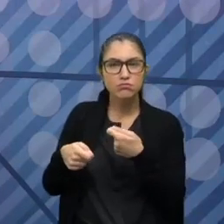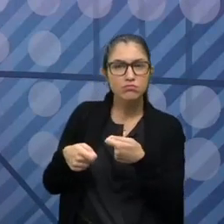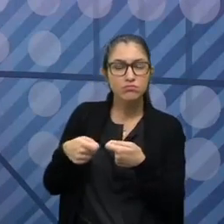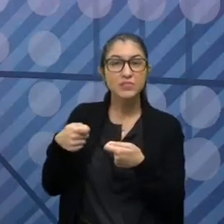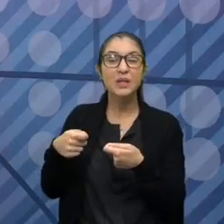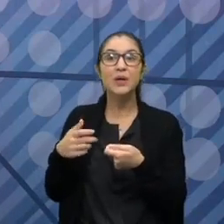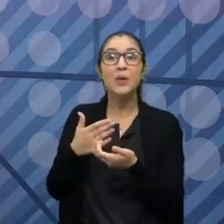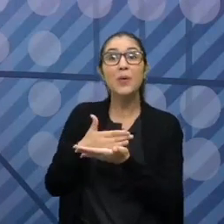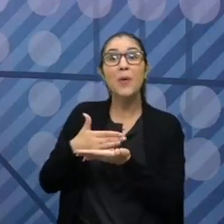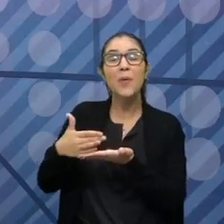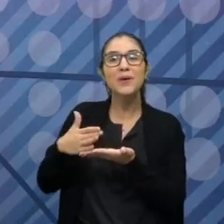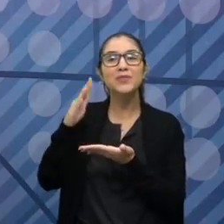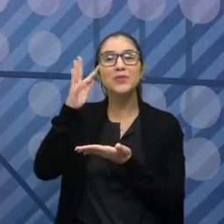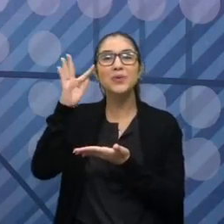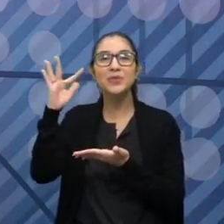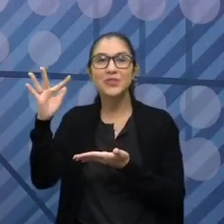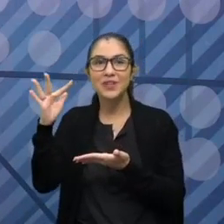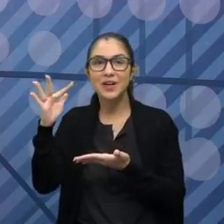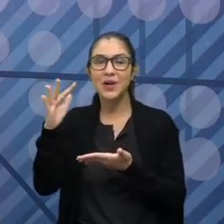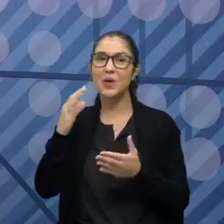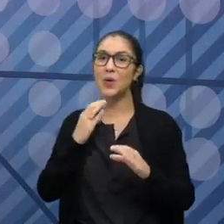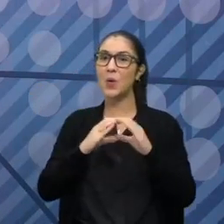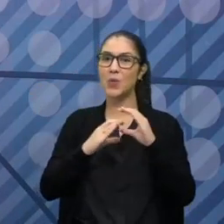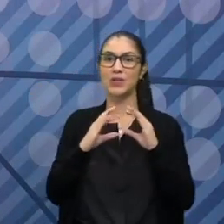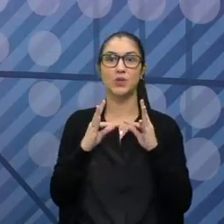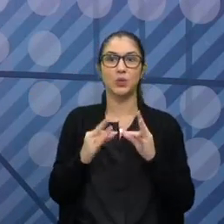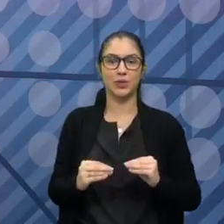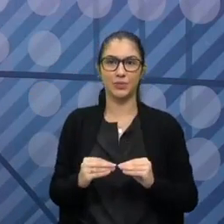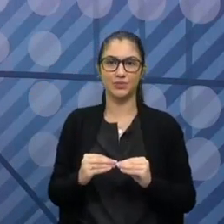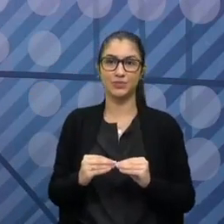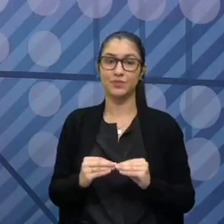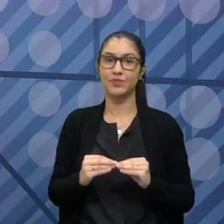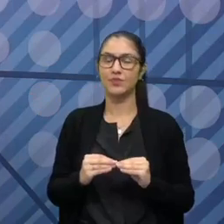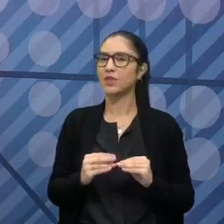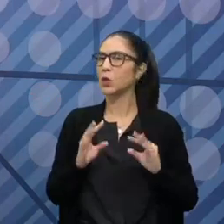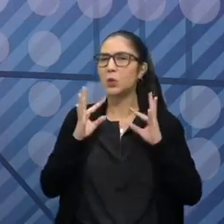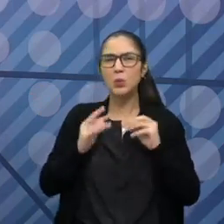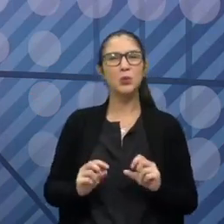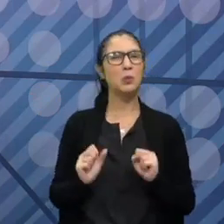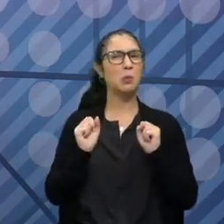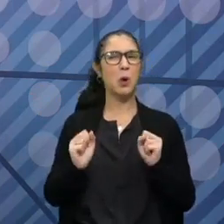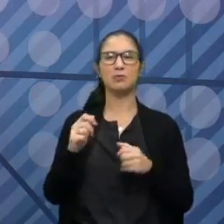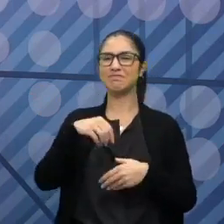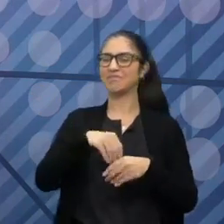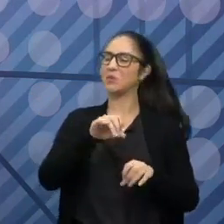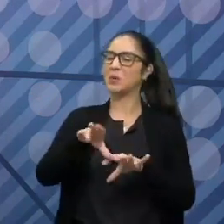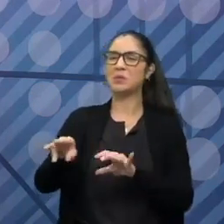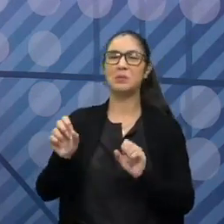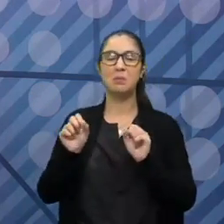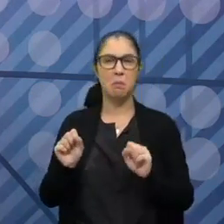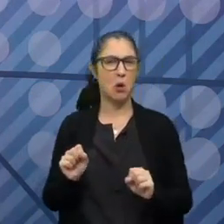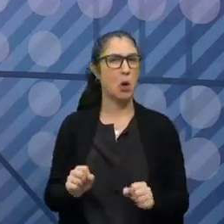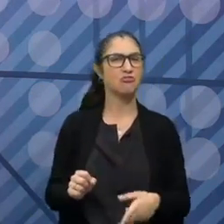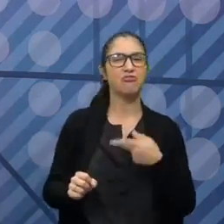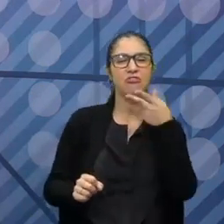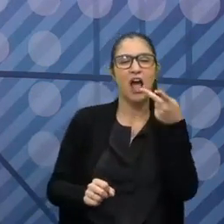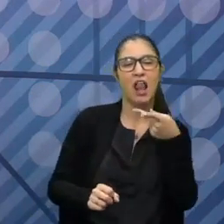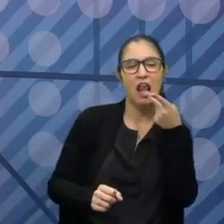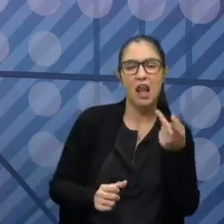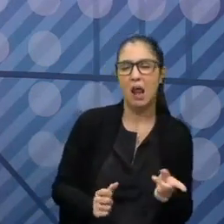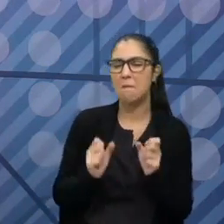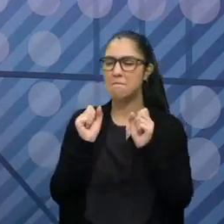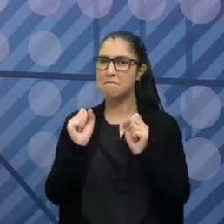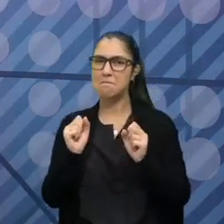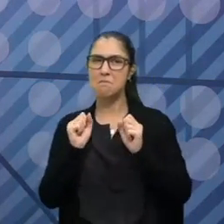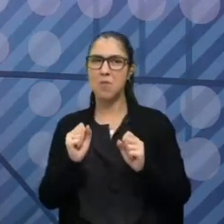essa filosofia que nós conhecemos como comunicação total. É o vale tudo dentro da educação. Pode falar,